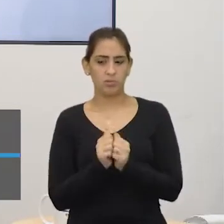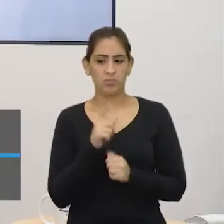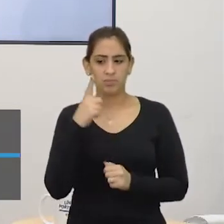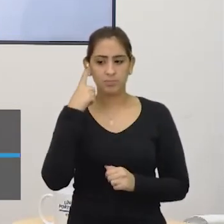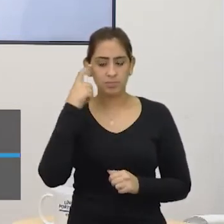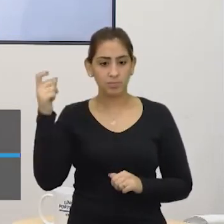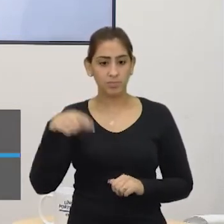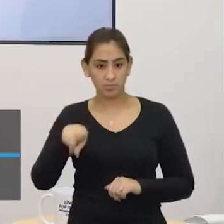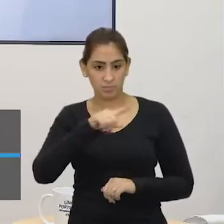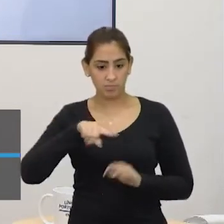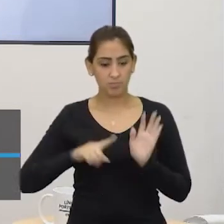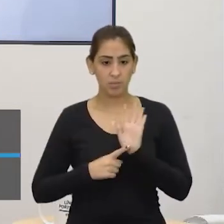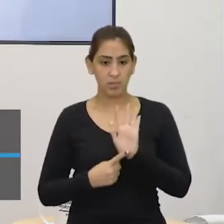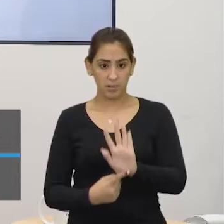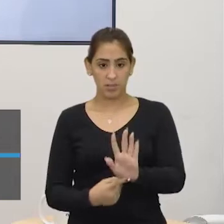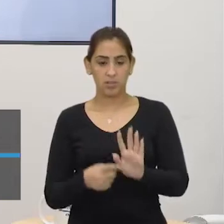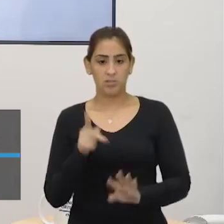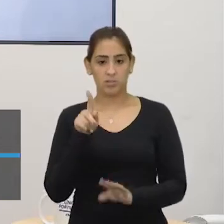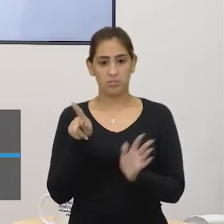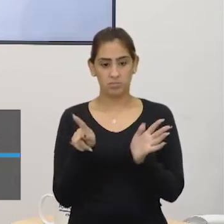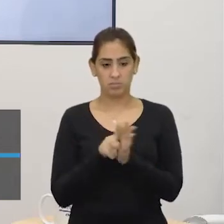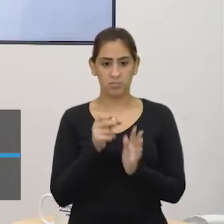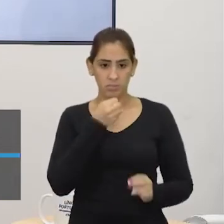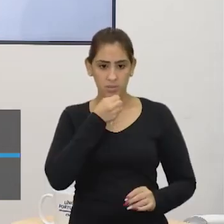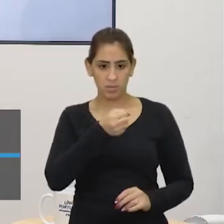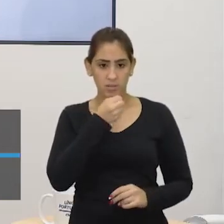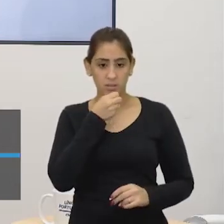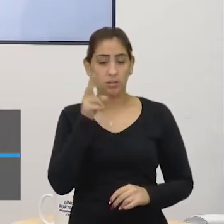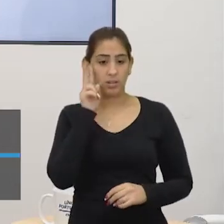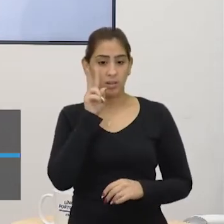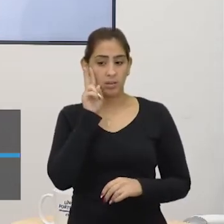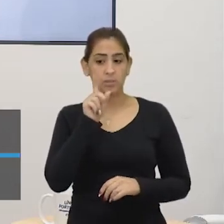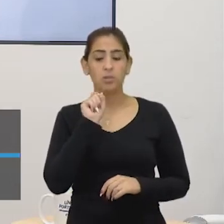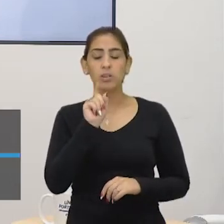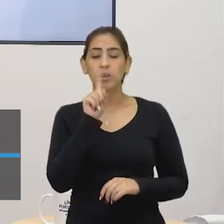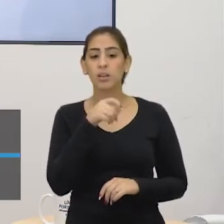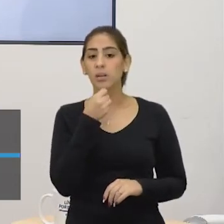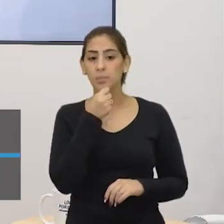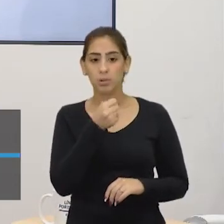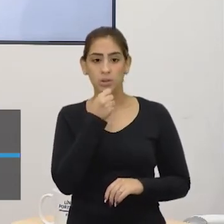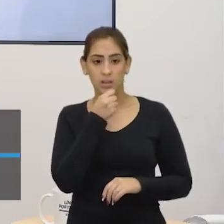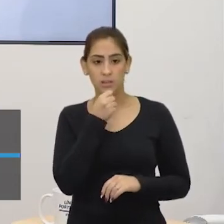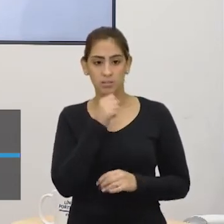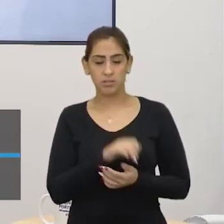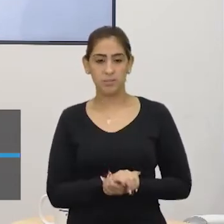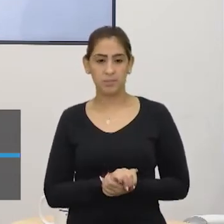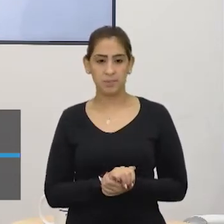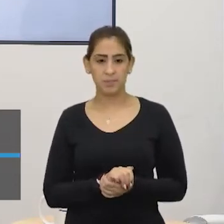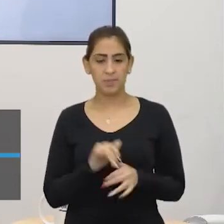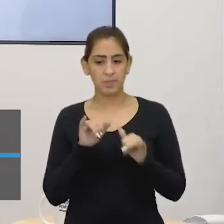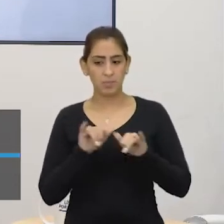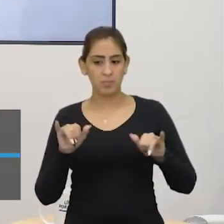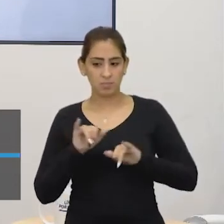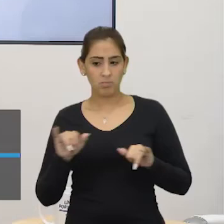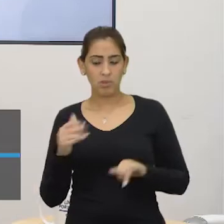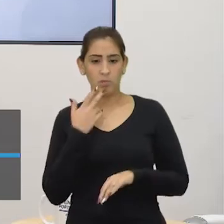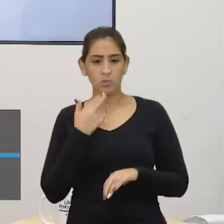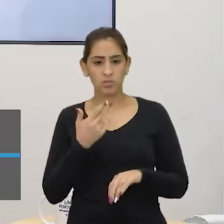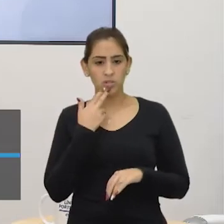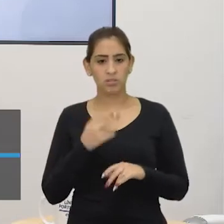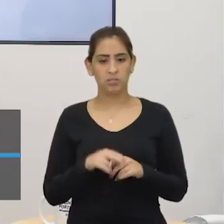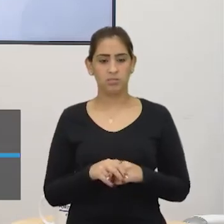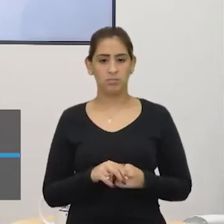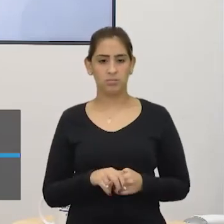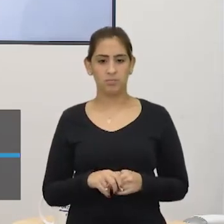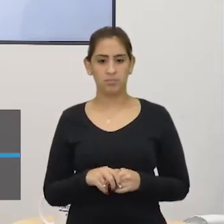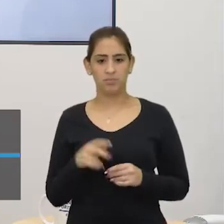você nos apresente essa reportagem, que você faça, lembrando o que é uma reportagem, a diferença entre reportagem e notícia. Vamos retomar alguns assuntos para